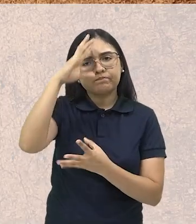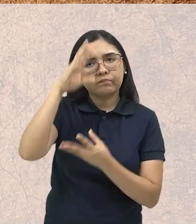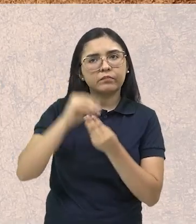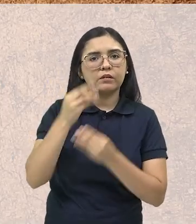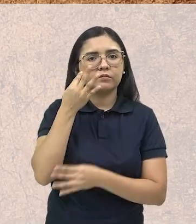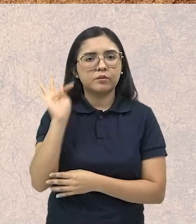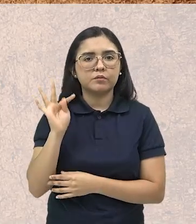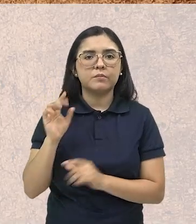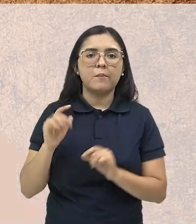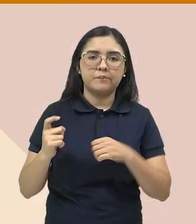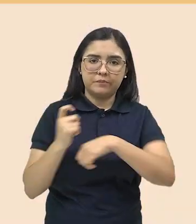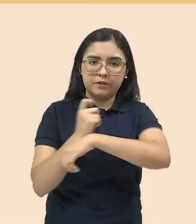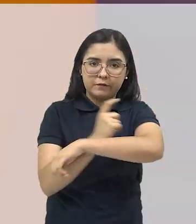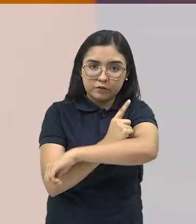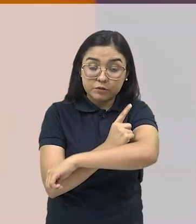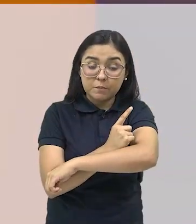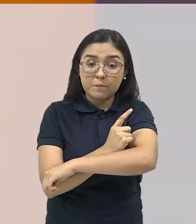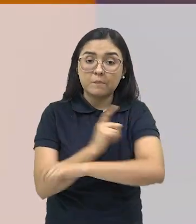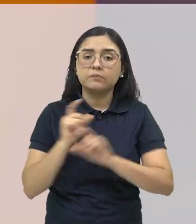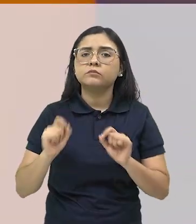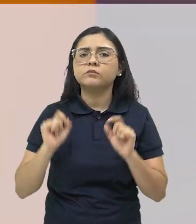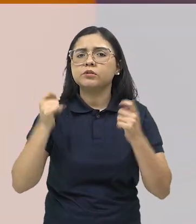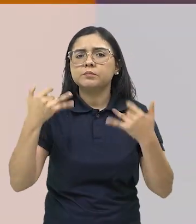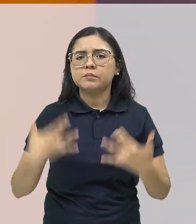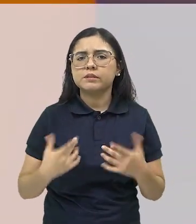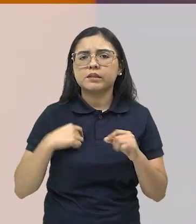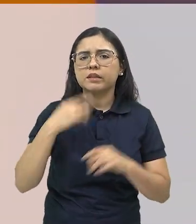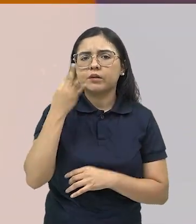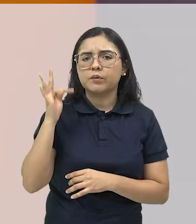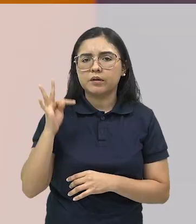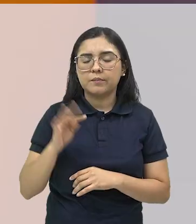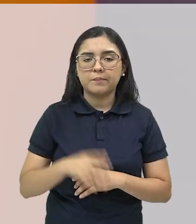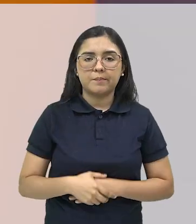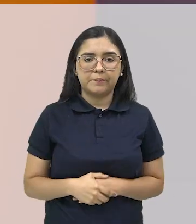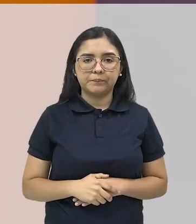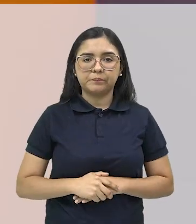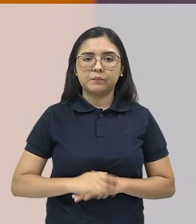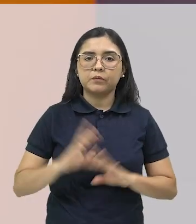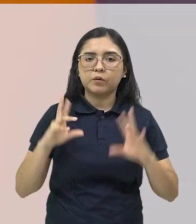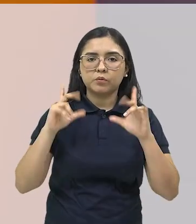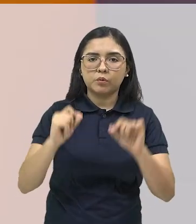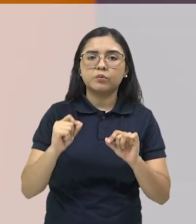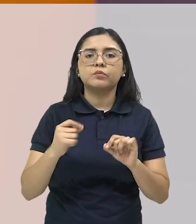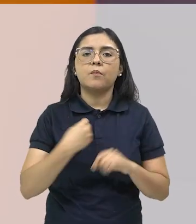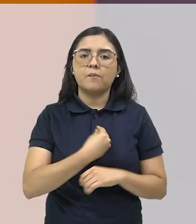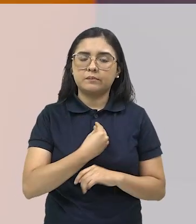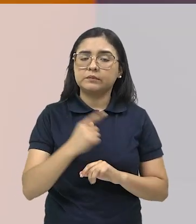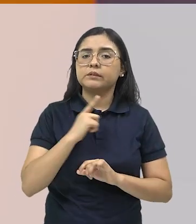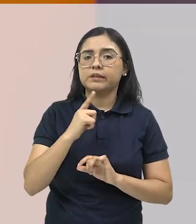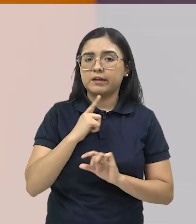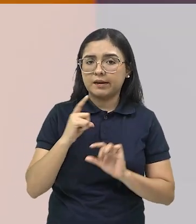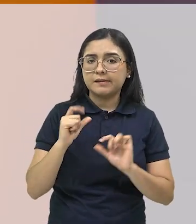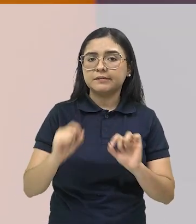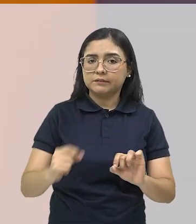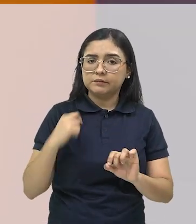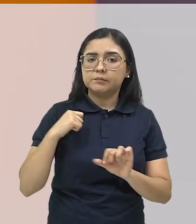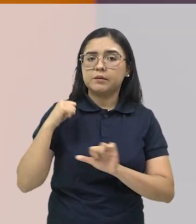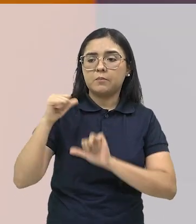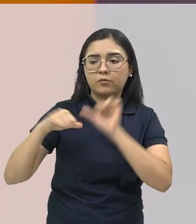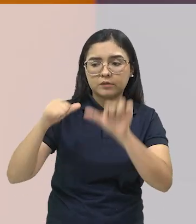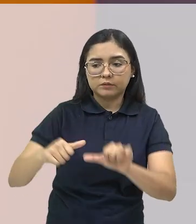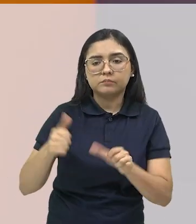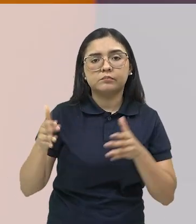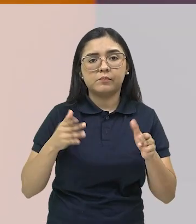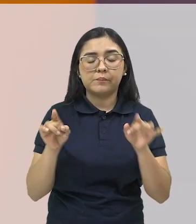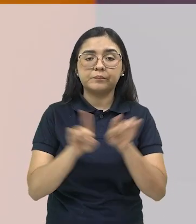sua teoria da evolução. E o que diz a teoria da evolução? Que todos os organismos sofrem mudanças ao longo do tempo e